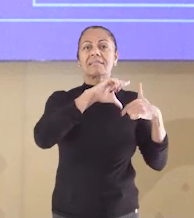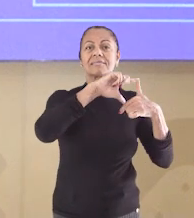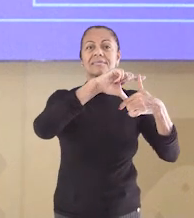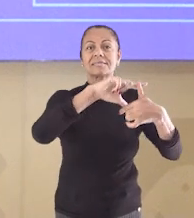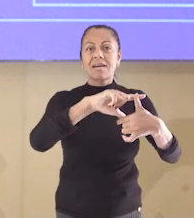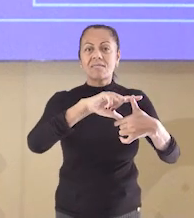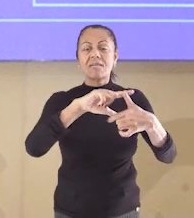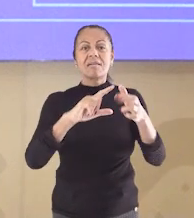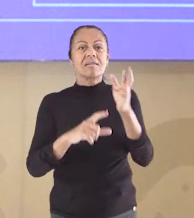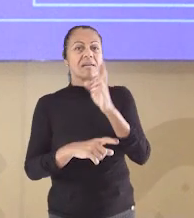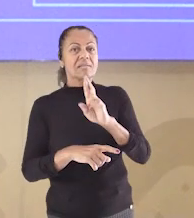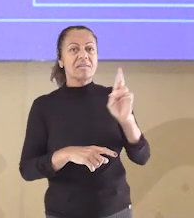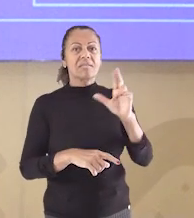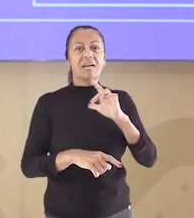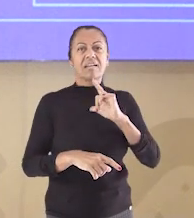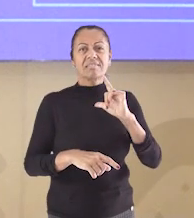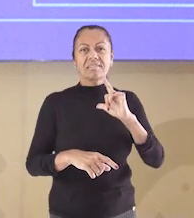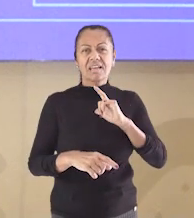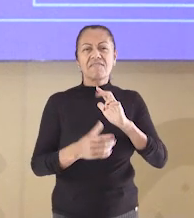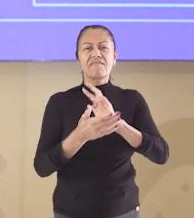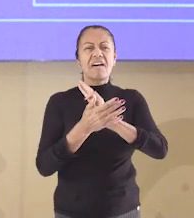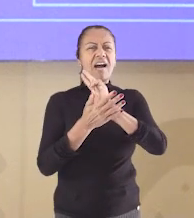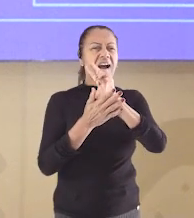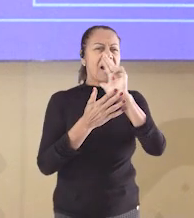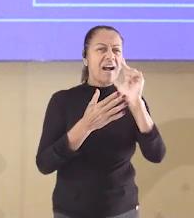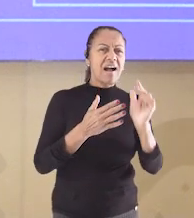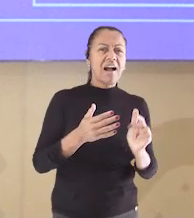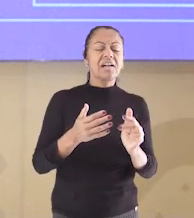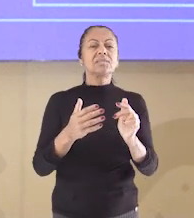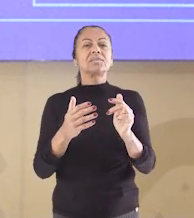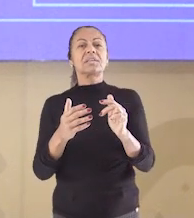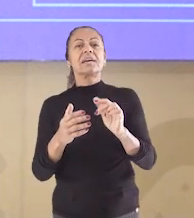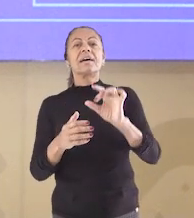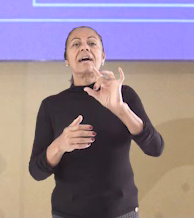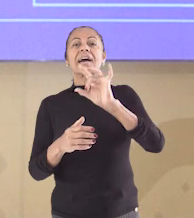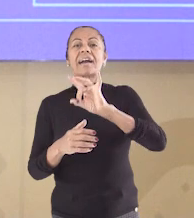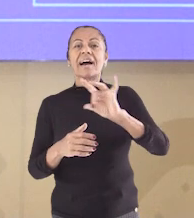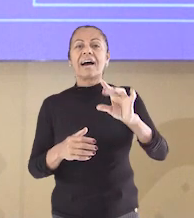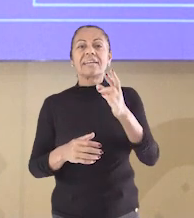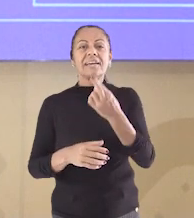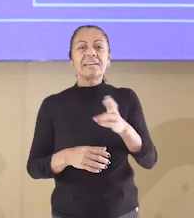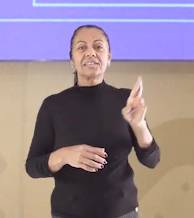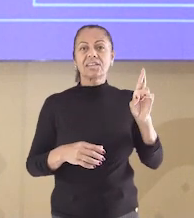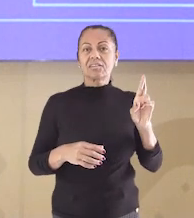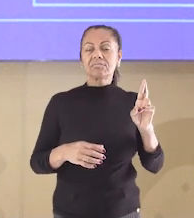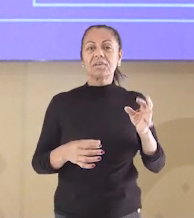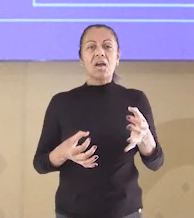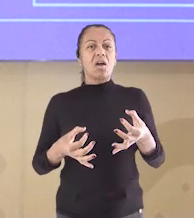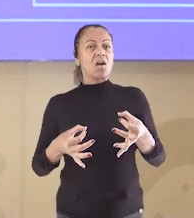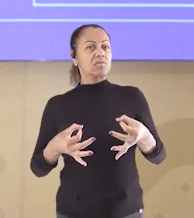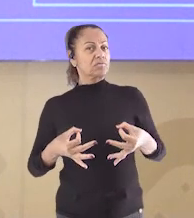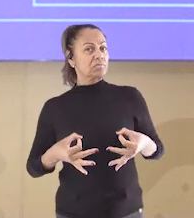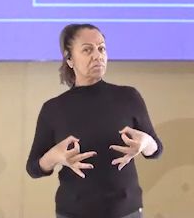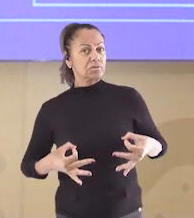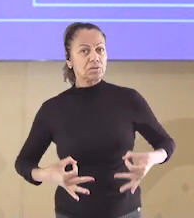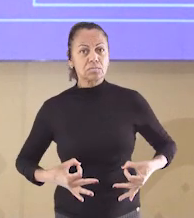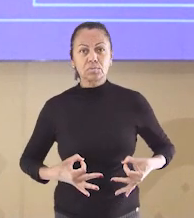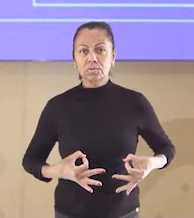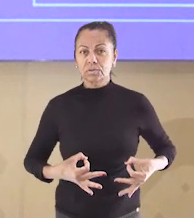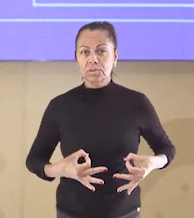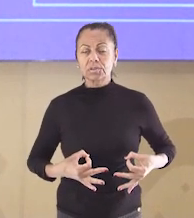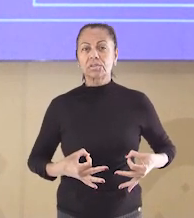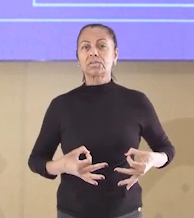conviver de um povo e as tradições dessa determinada religião. Podemos citar os livros sagrados das